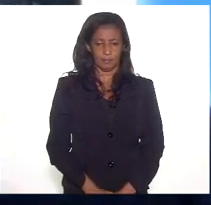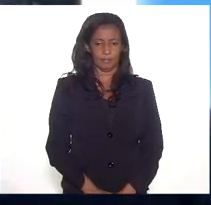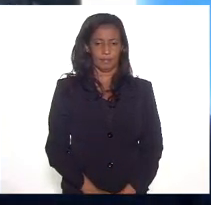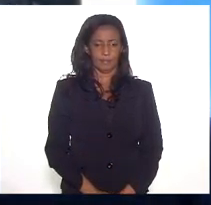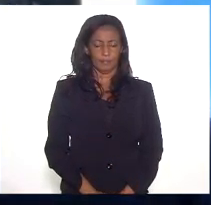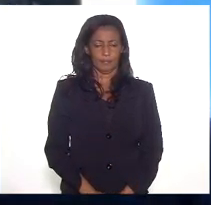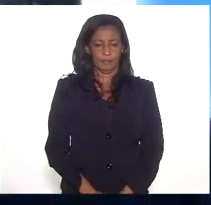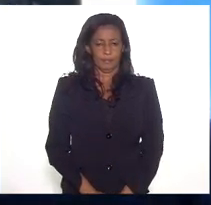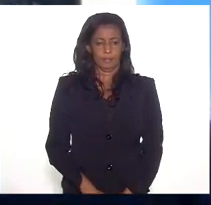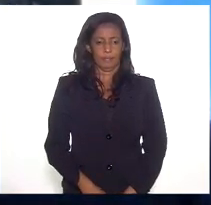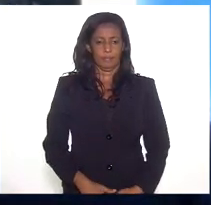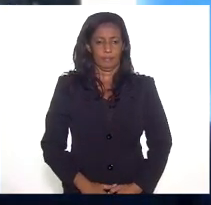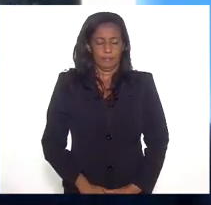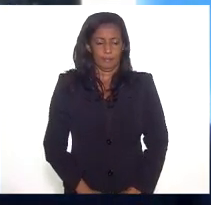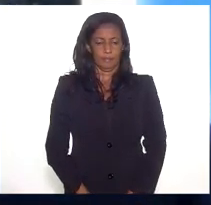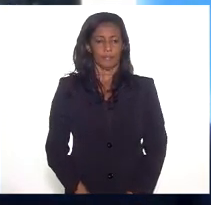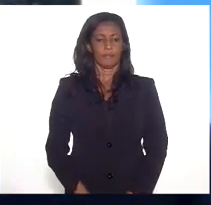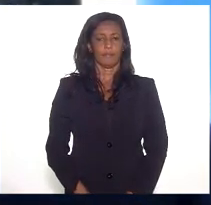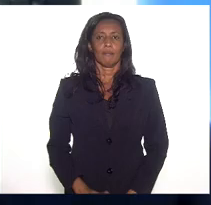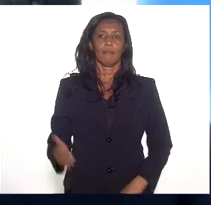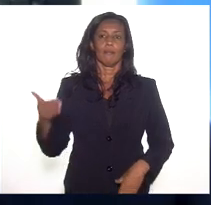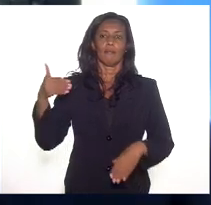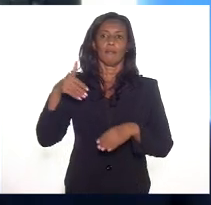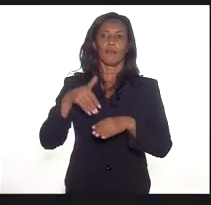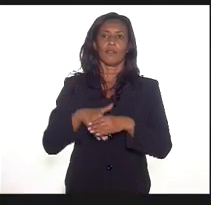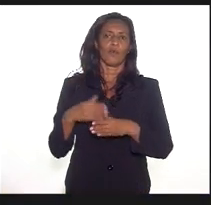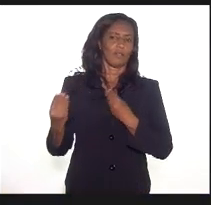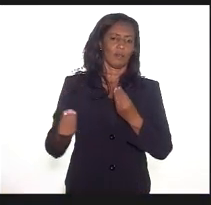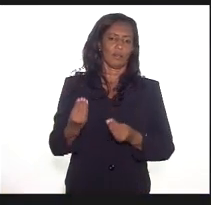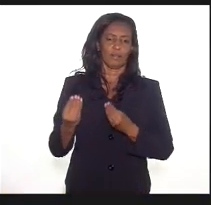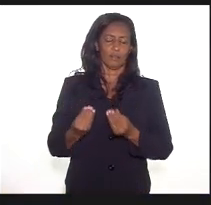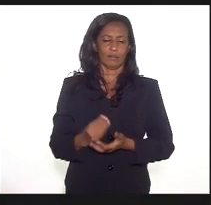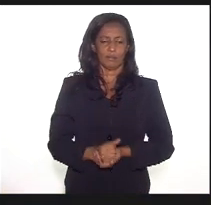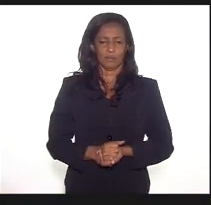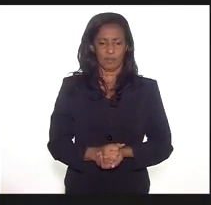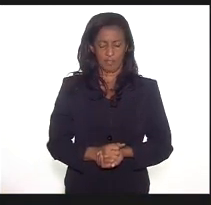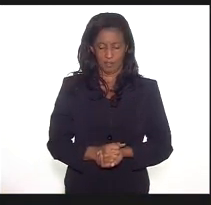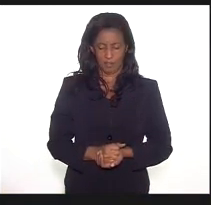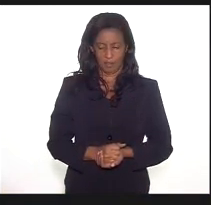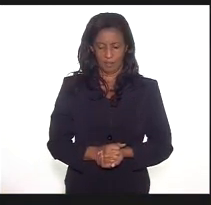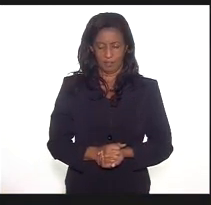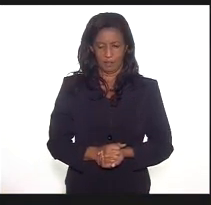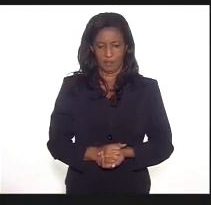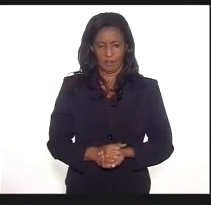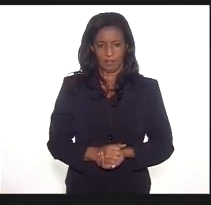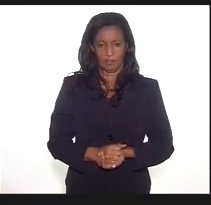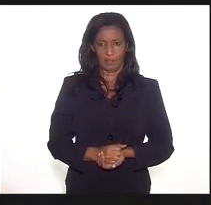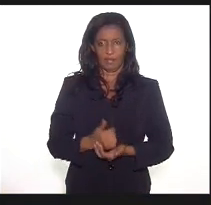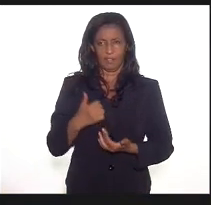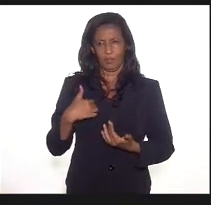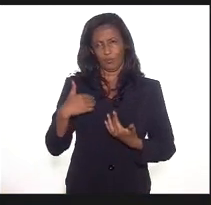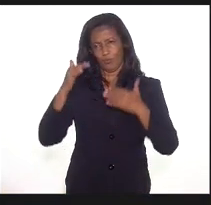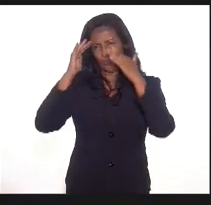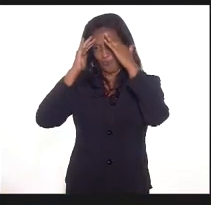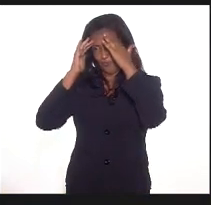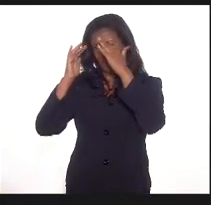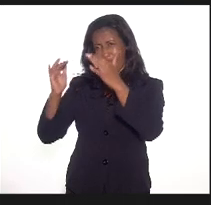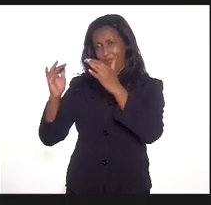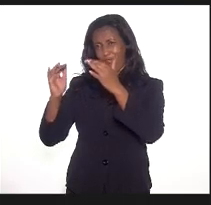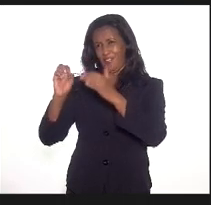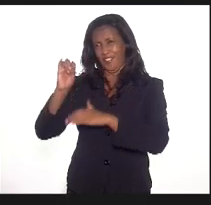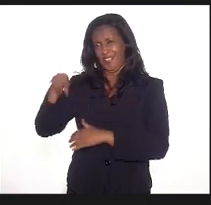Deputado Noel de Carvalho, como vota, deputado? Com todo respeito a quem votou sim, eu voto